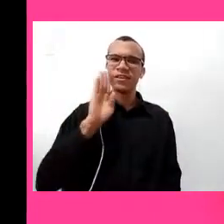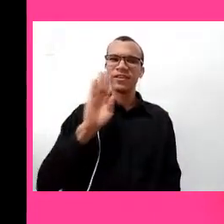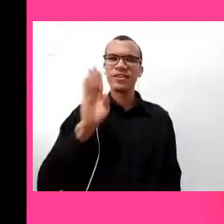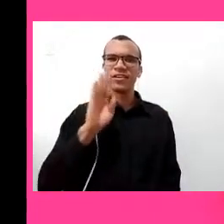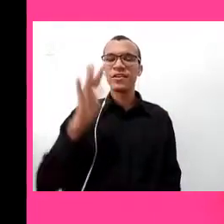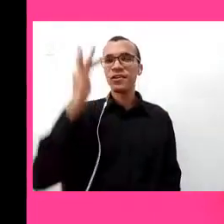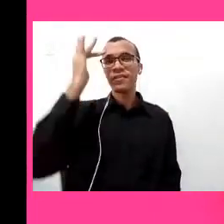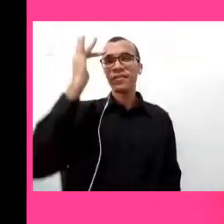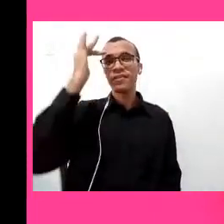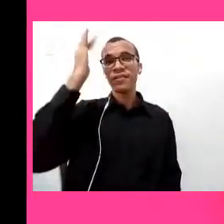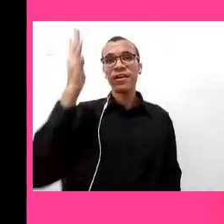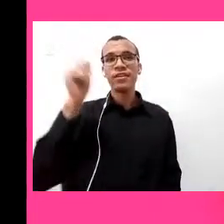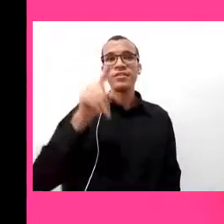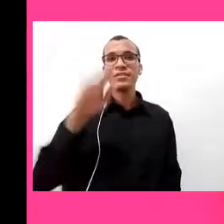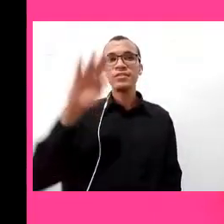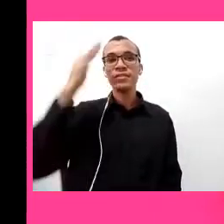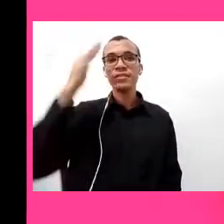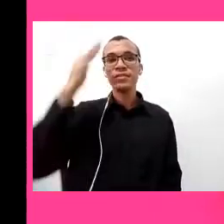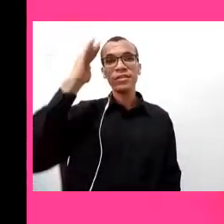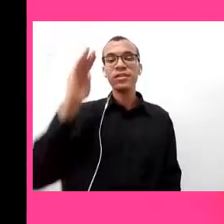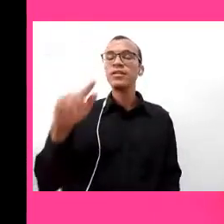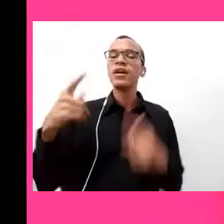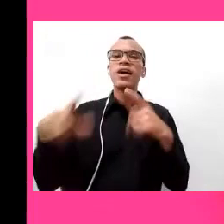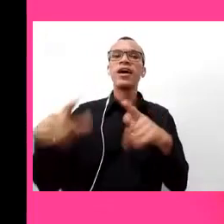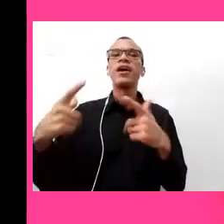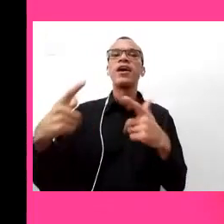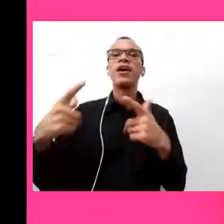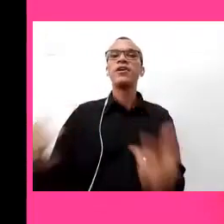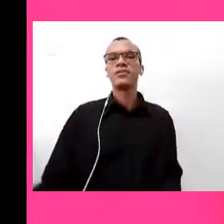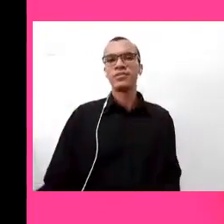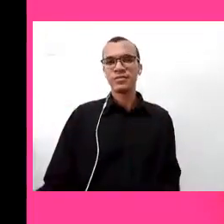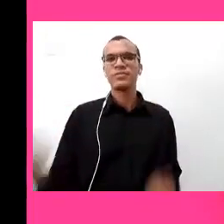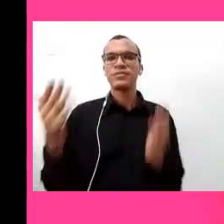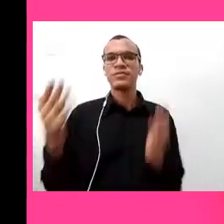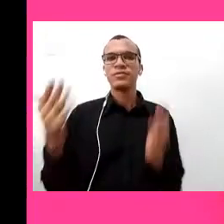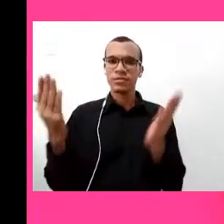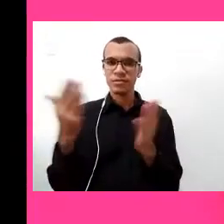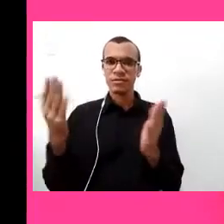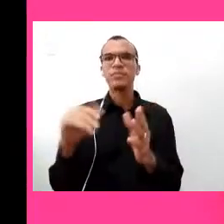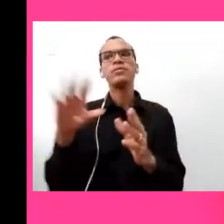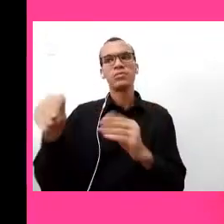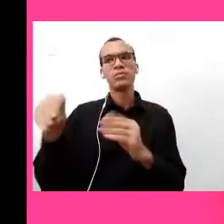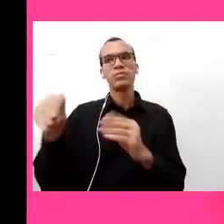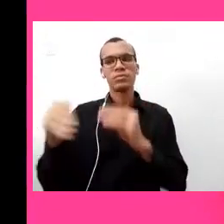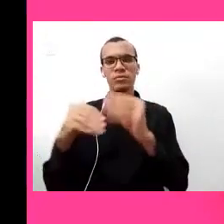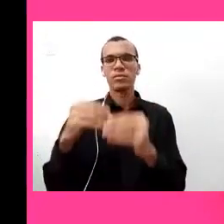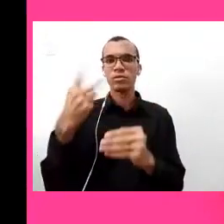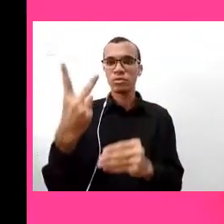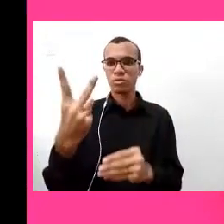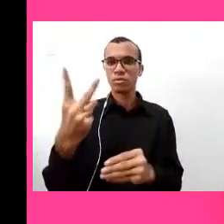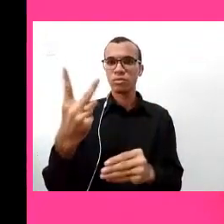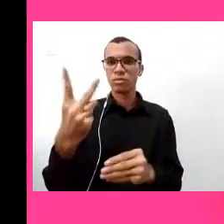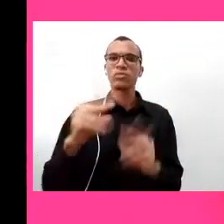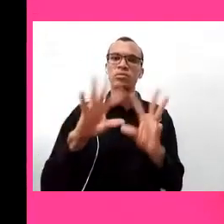você ver aonde está o objeto. Então, agora eu vou pegar esses dois objetos, vou na página